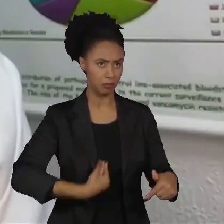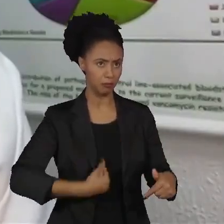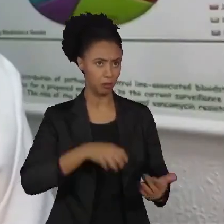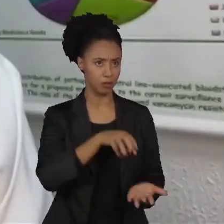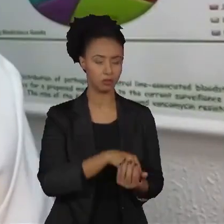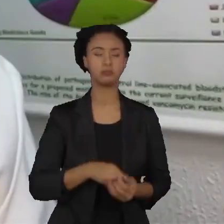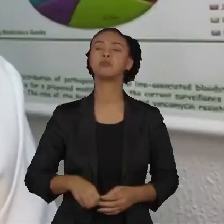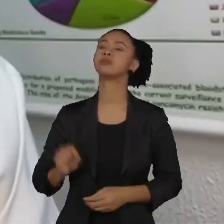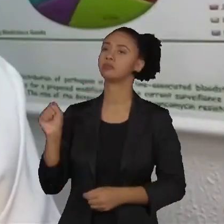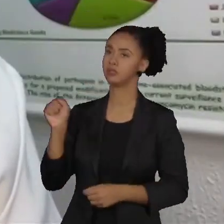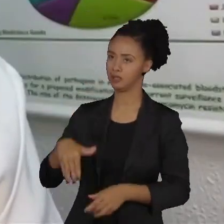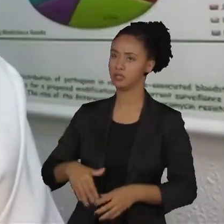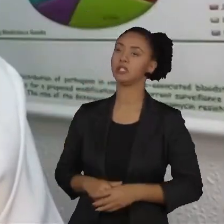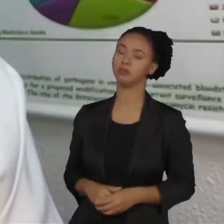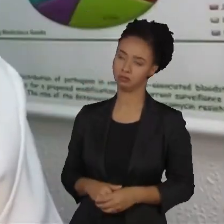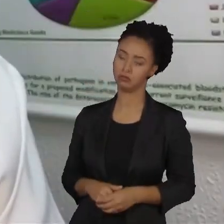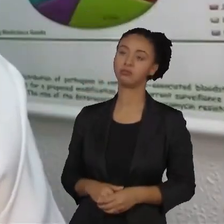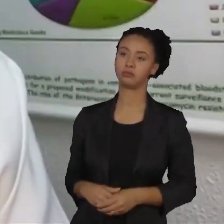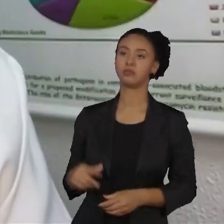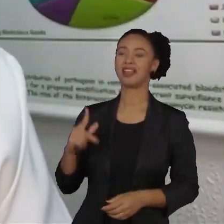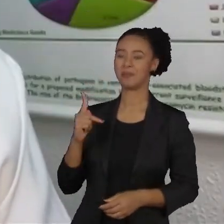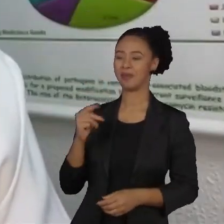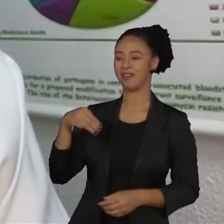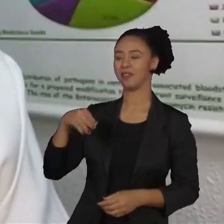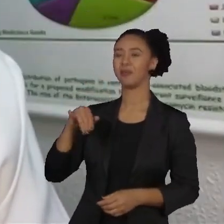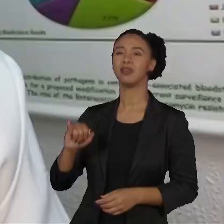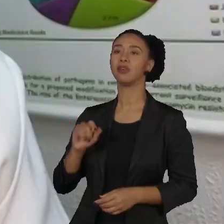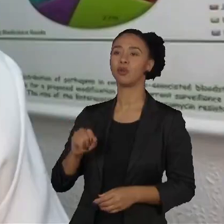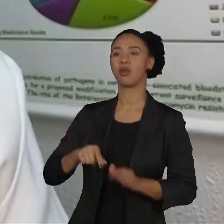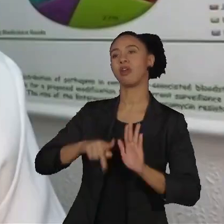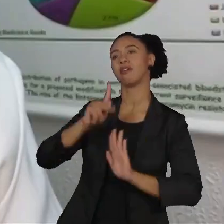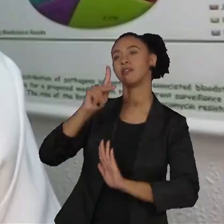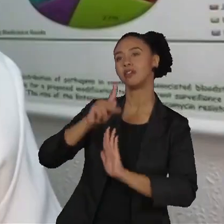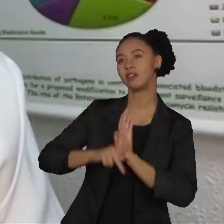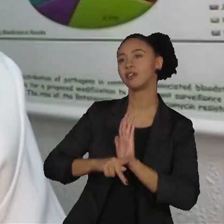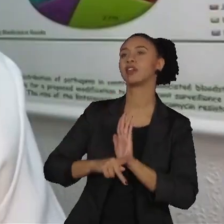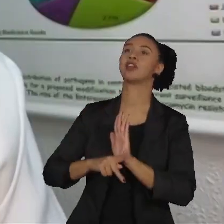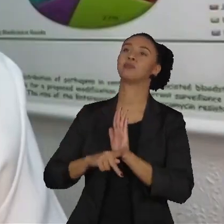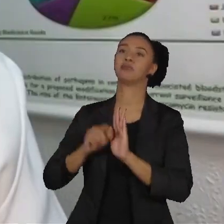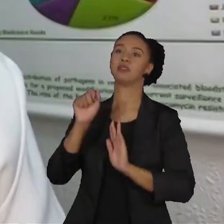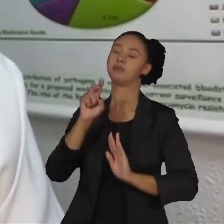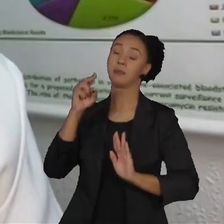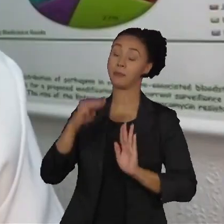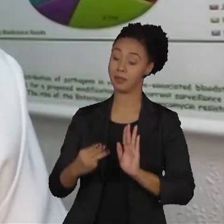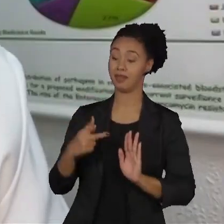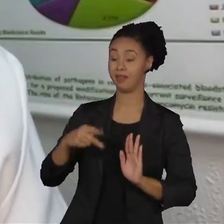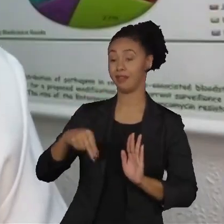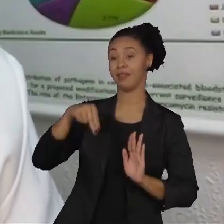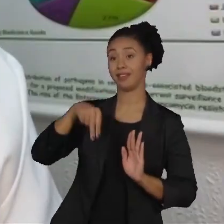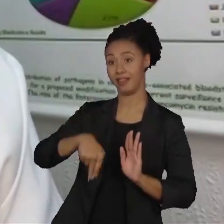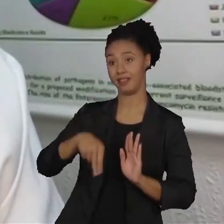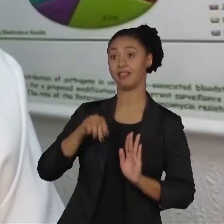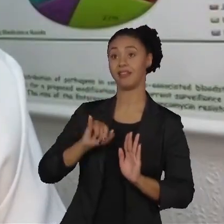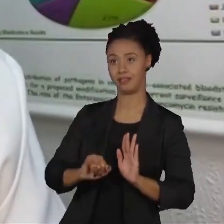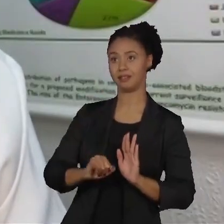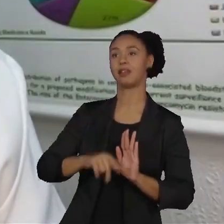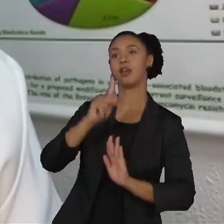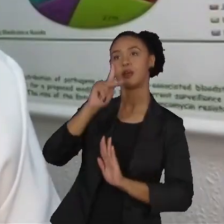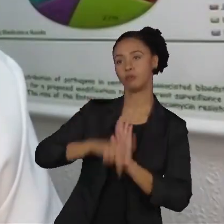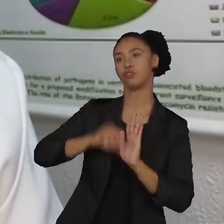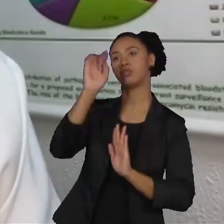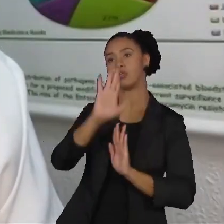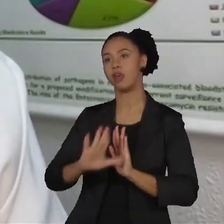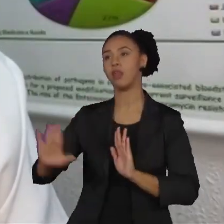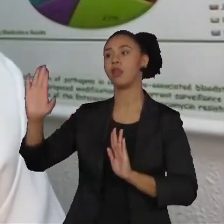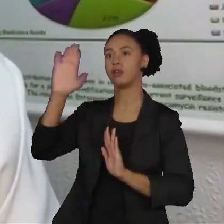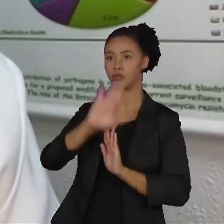do PNI, né, do Programa Nacional de Imunizações, então está disponível em todas as cidades, né, no